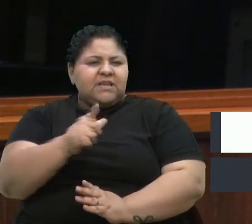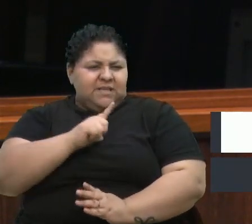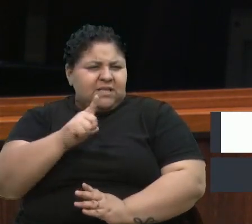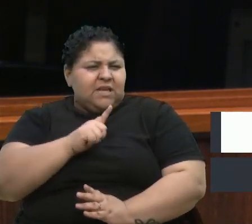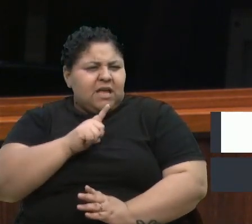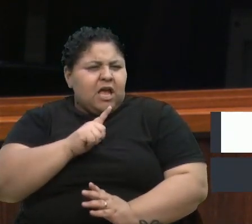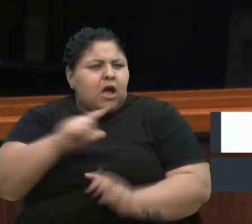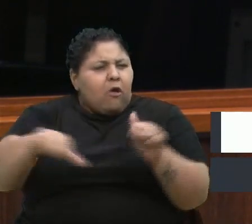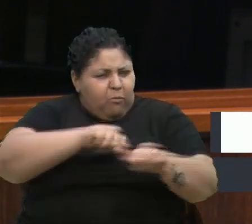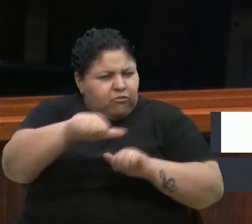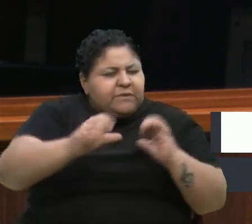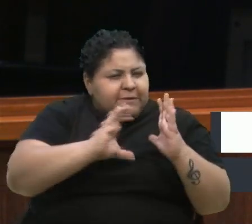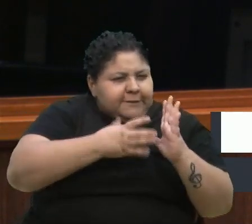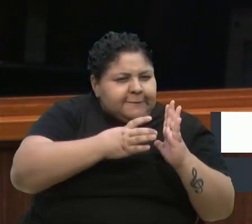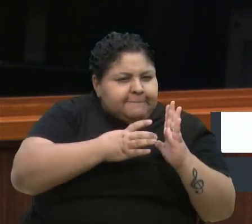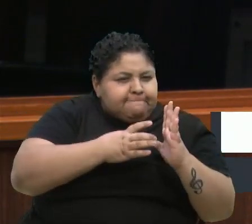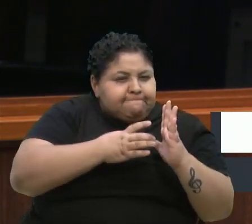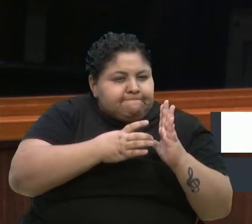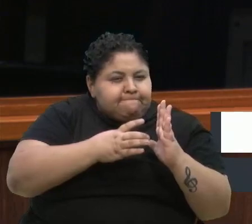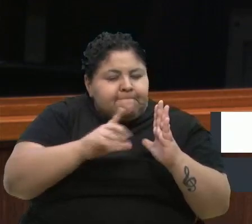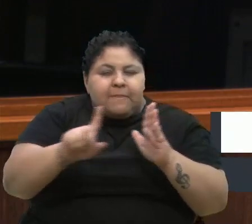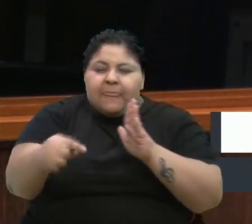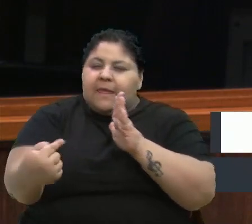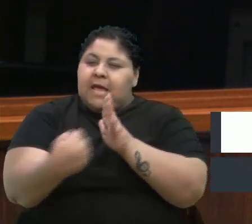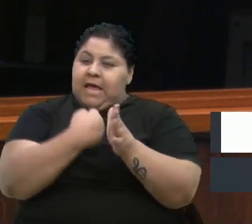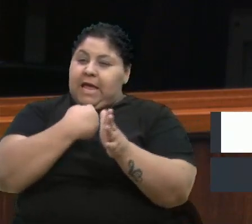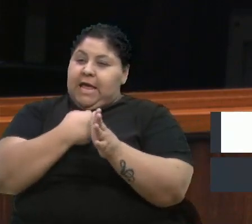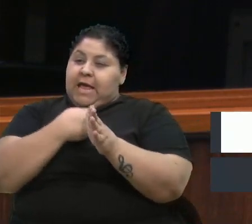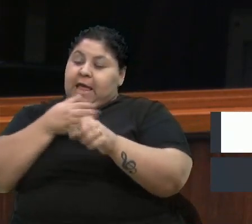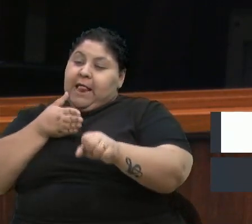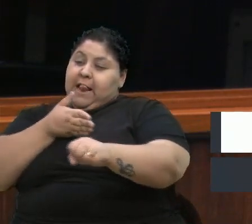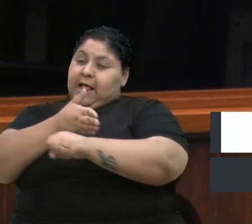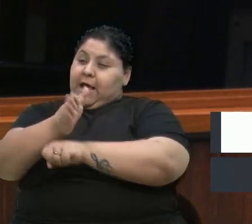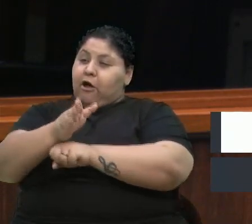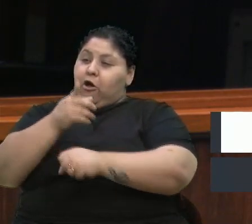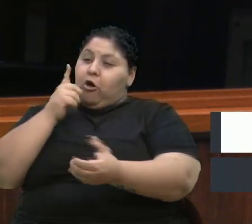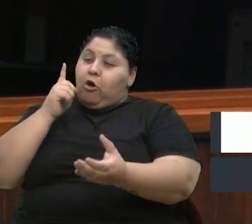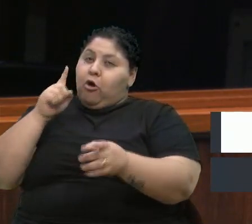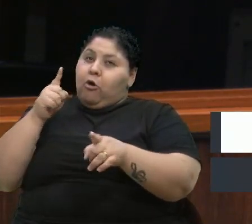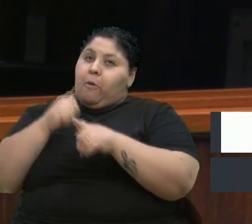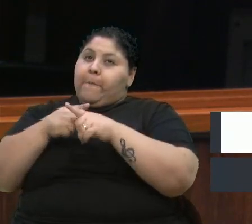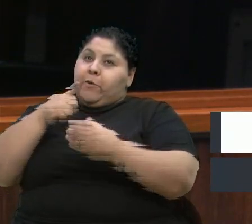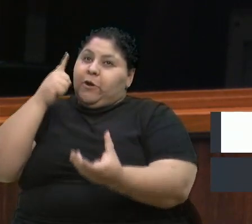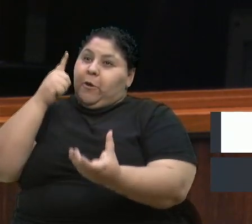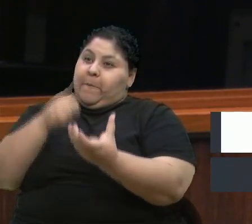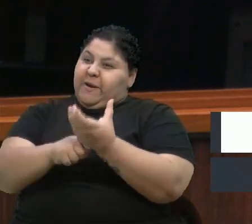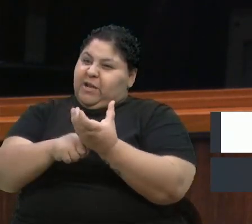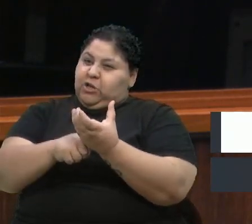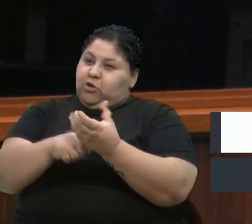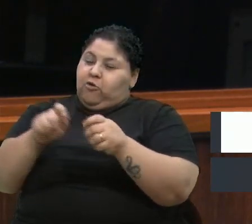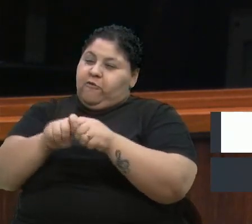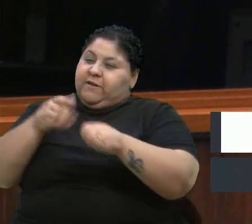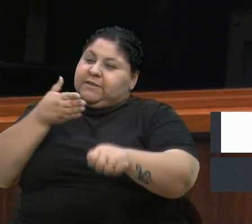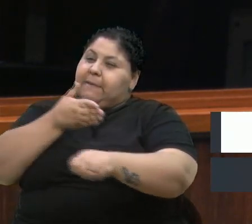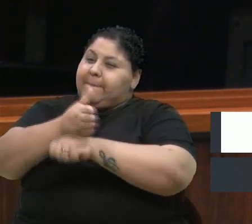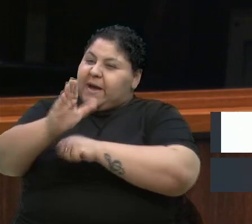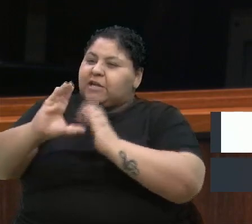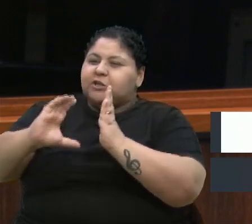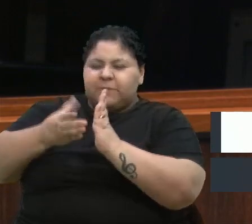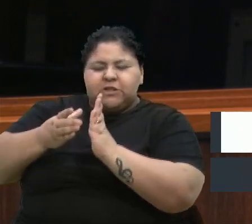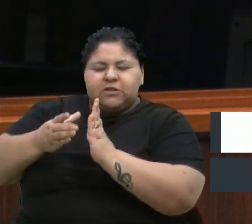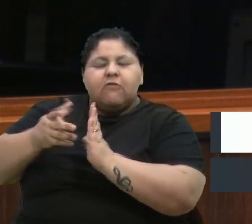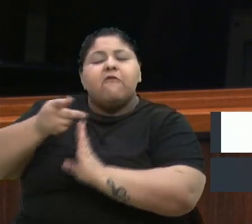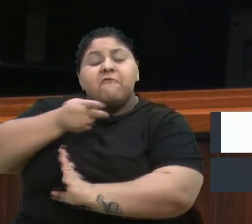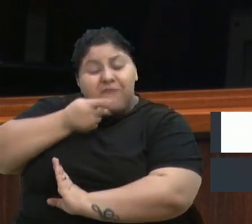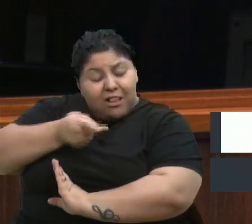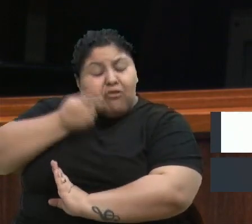de partido? E ele dizer que ele se filiou porque é obrigatório ser filiado em partido para concorrer, ele não disse isso, vereador